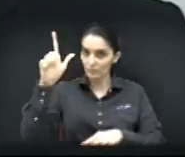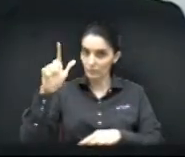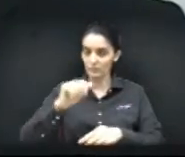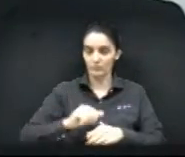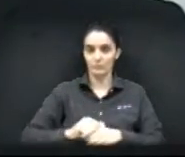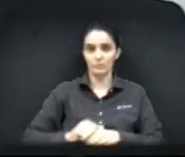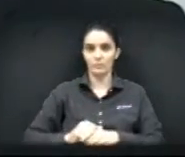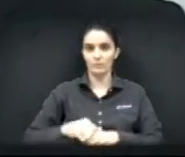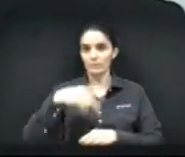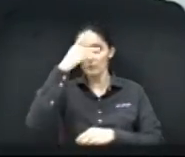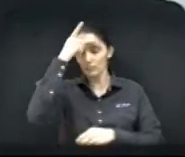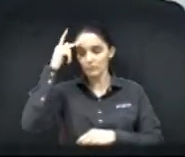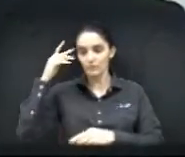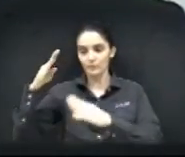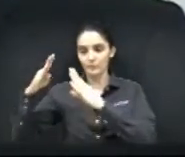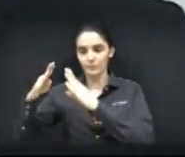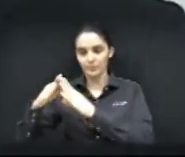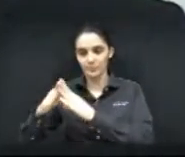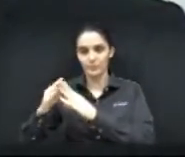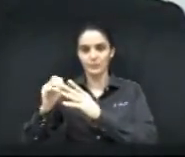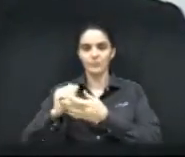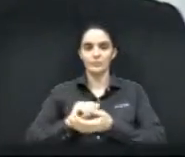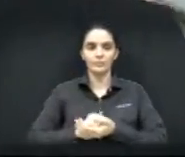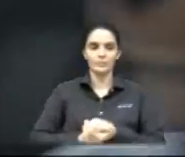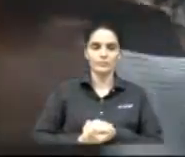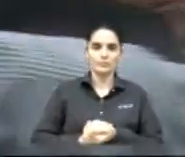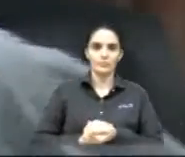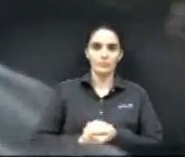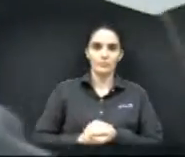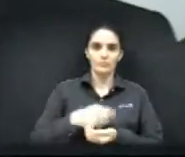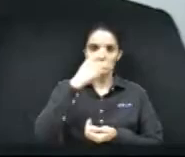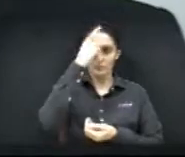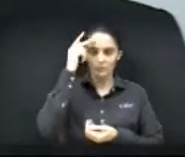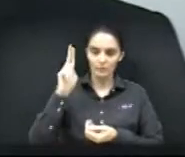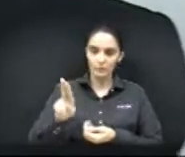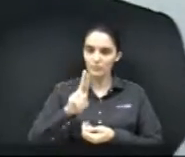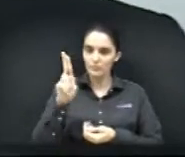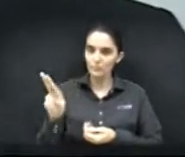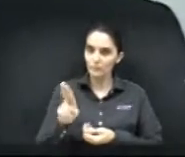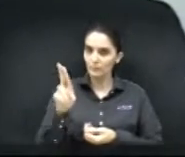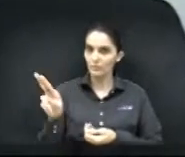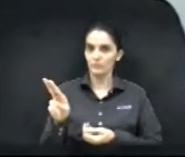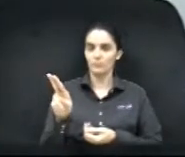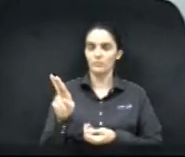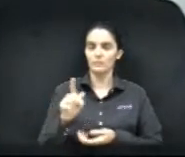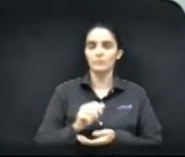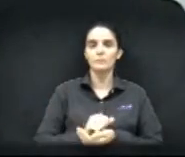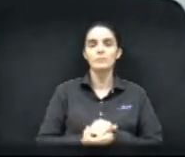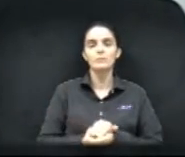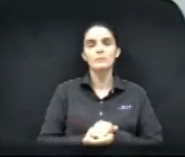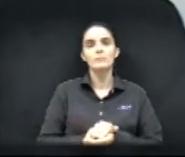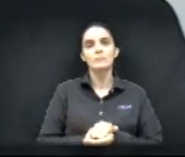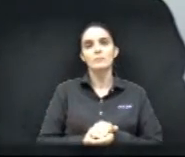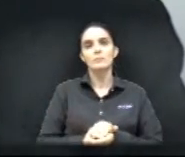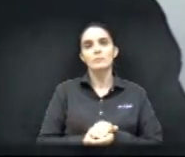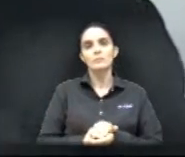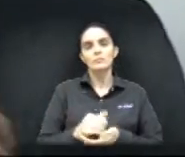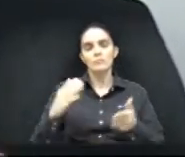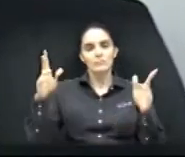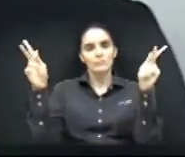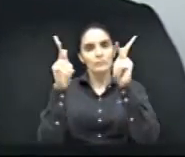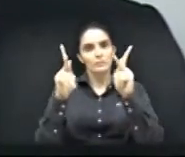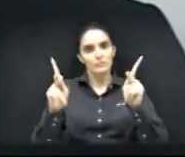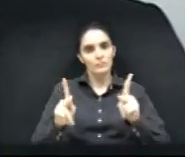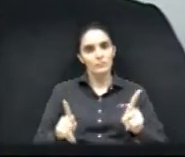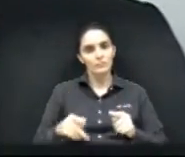morando. O Horto Florestal é daqueles que usam com bondade, com tranquilidade, porque